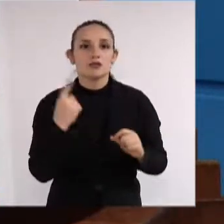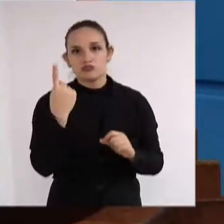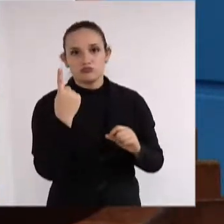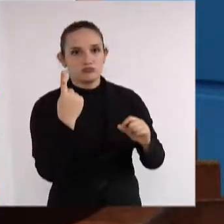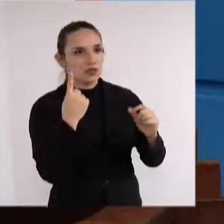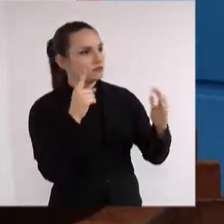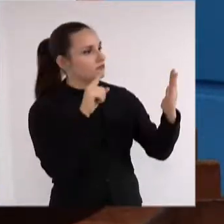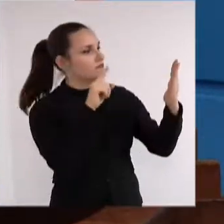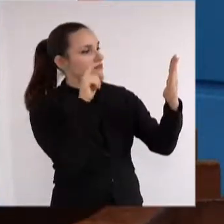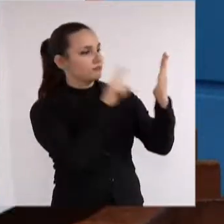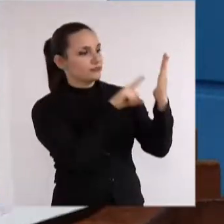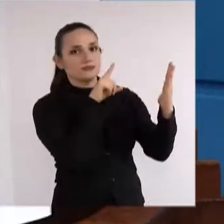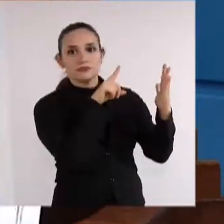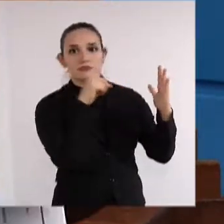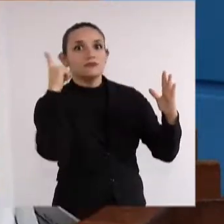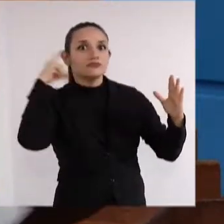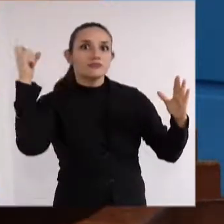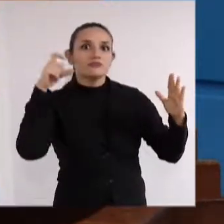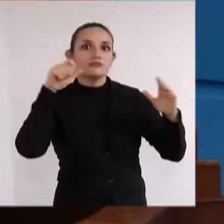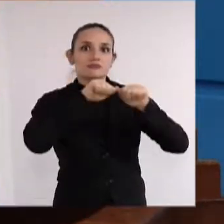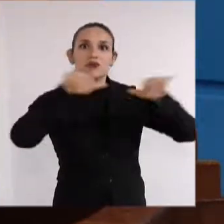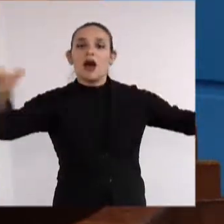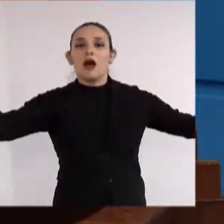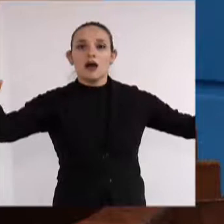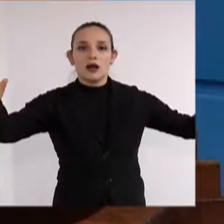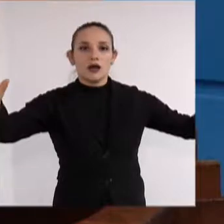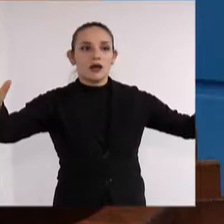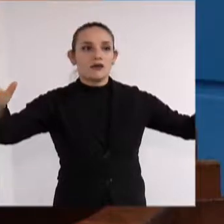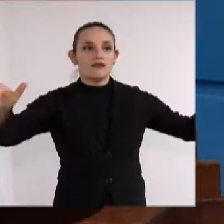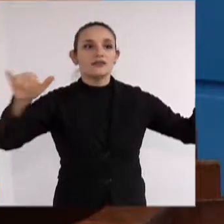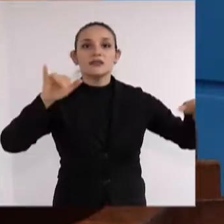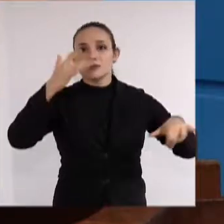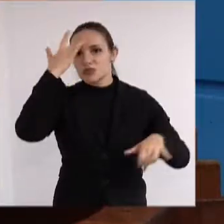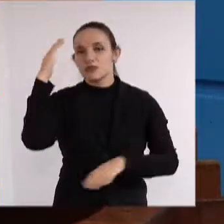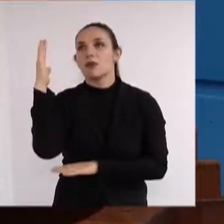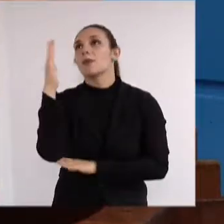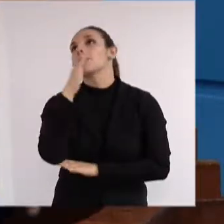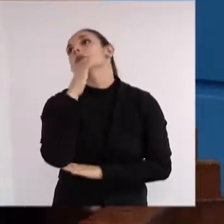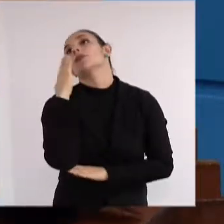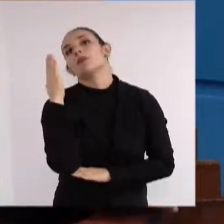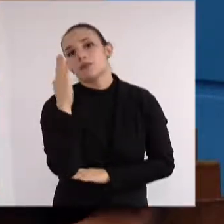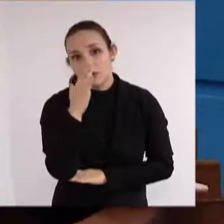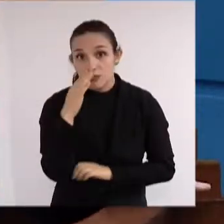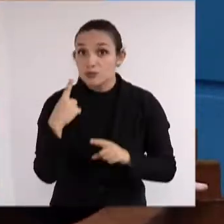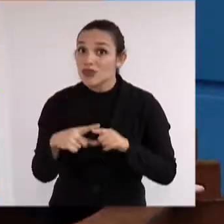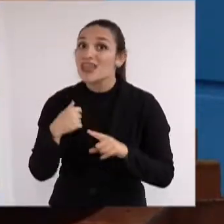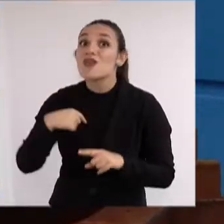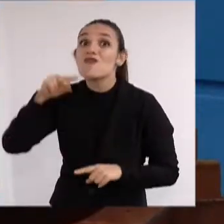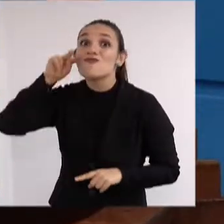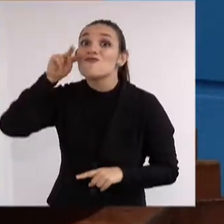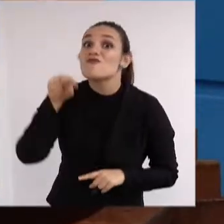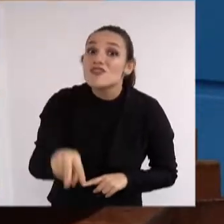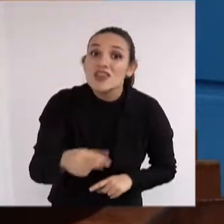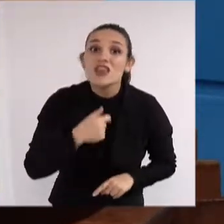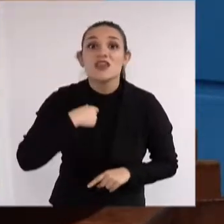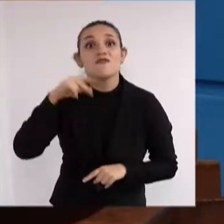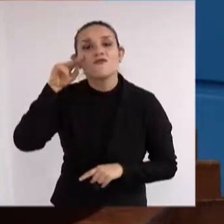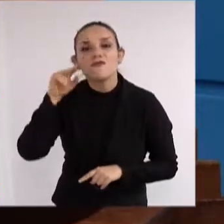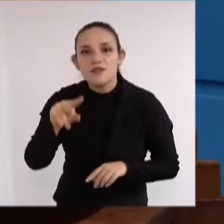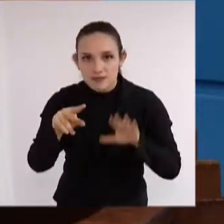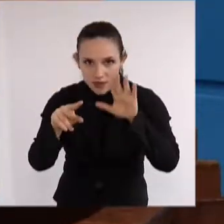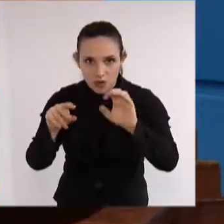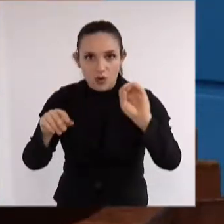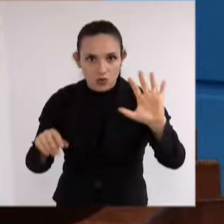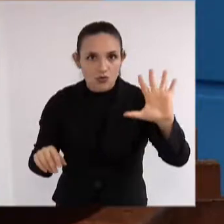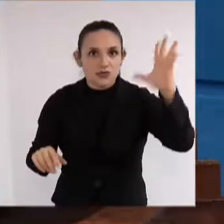lá, justamente porque isso eu vi. Por isso eu vi, senhor presidente. Eu estava num